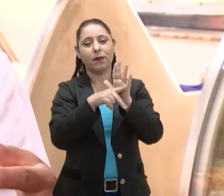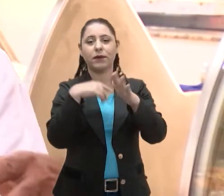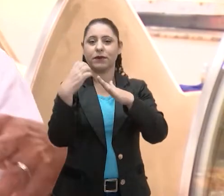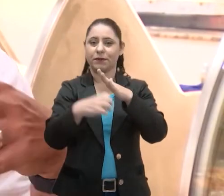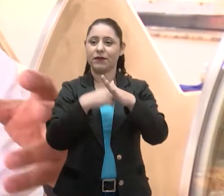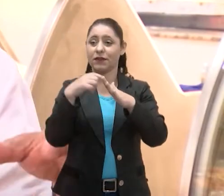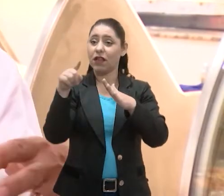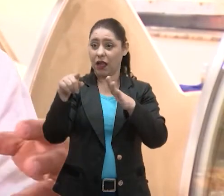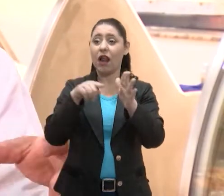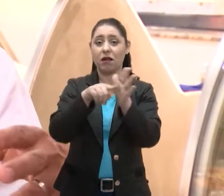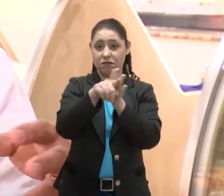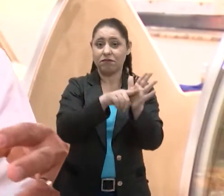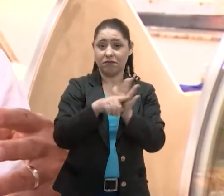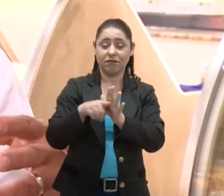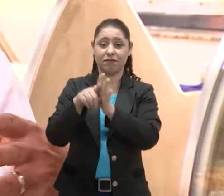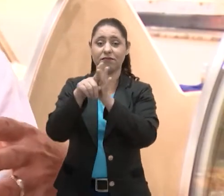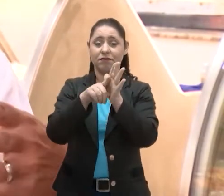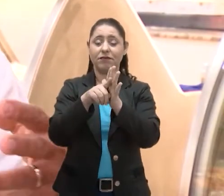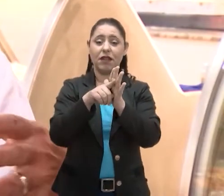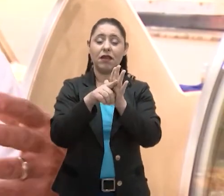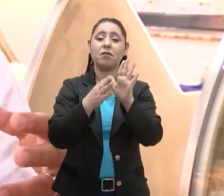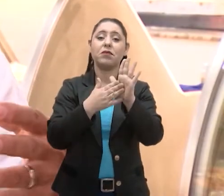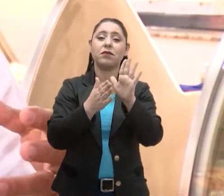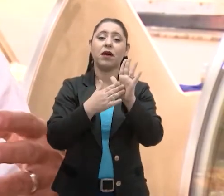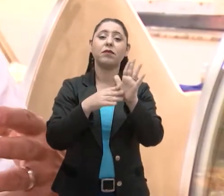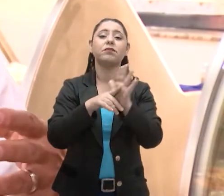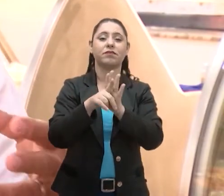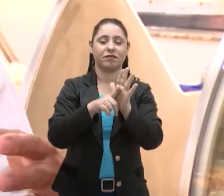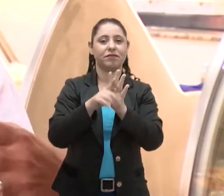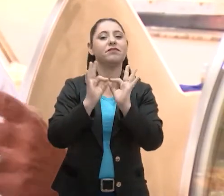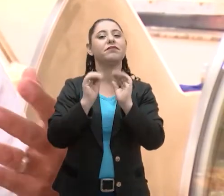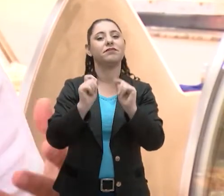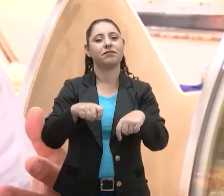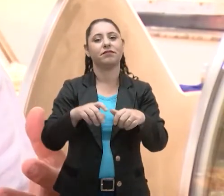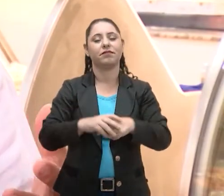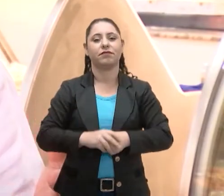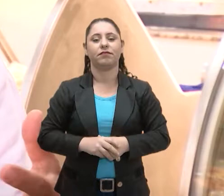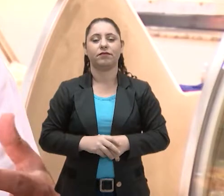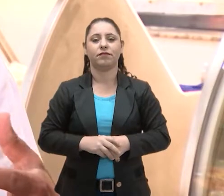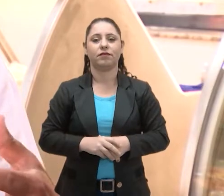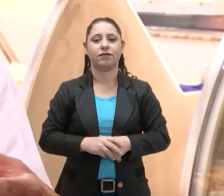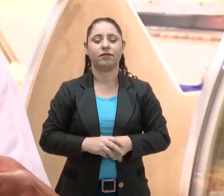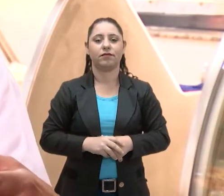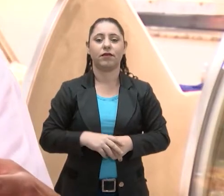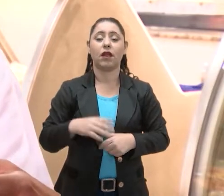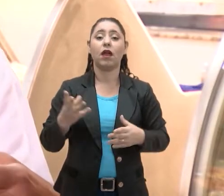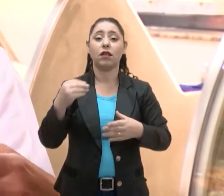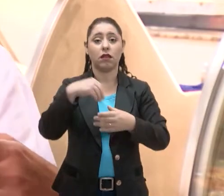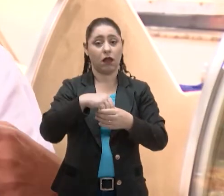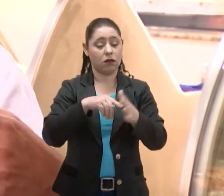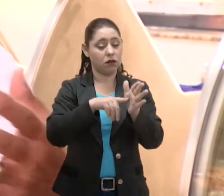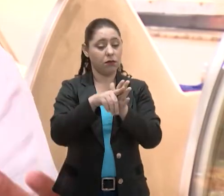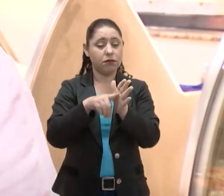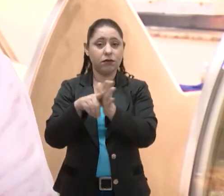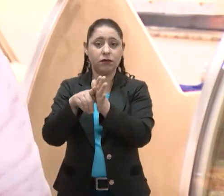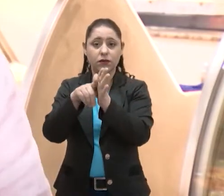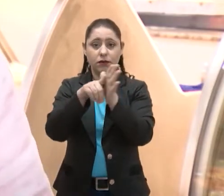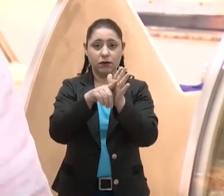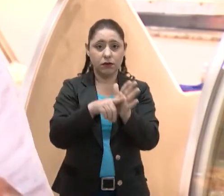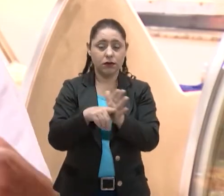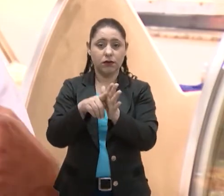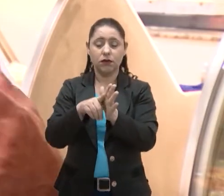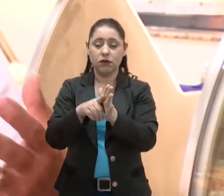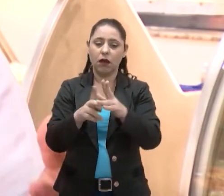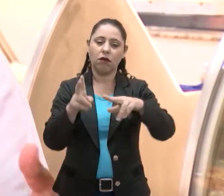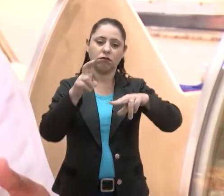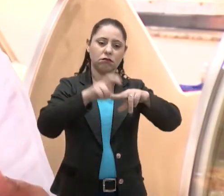das empresas que elas se propuseram a pesquisar, né? E dentro dessa pesquisa que a